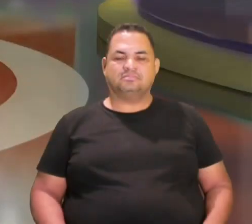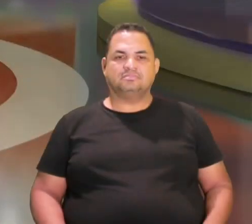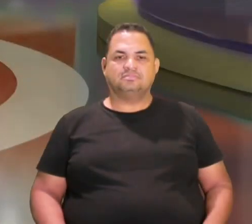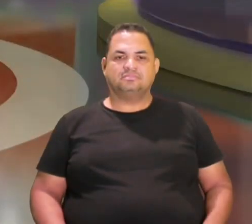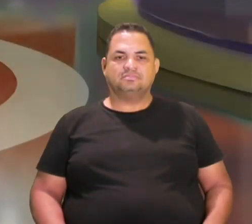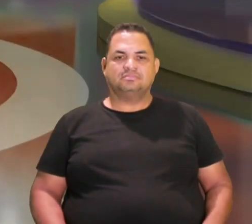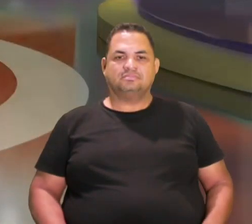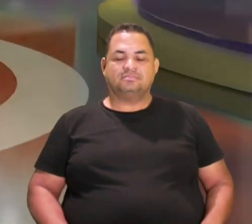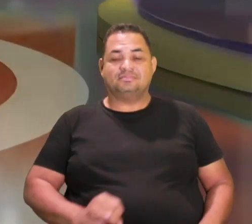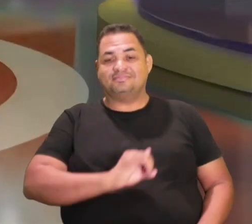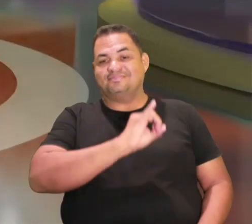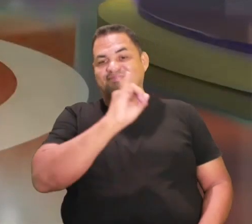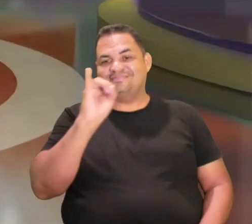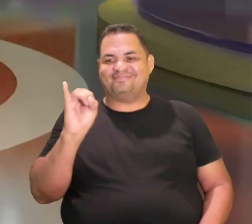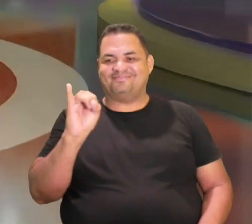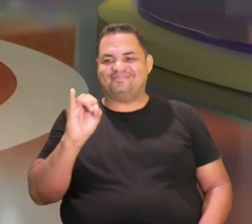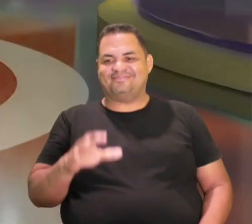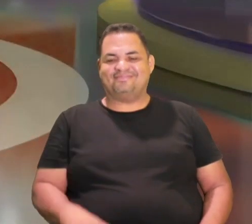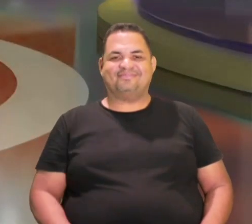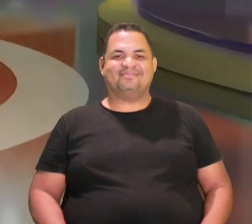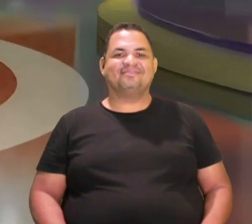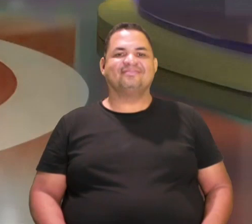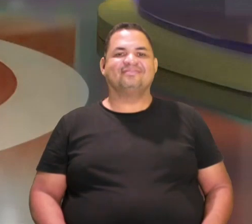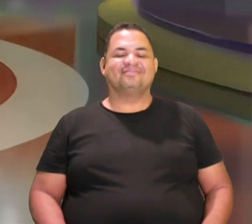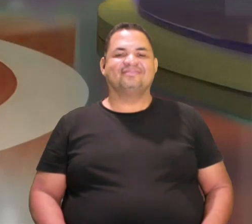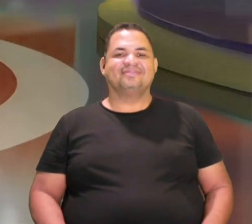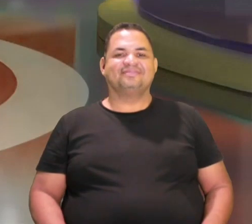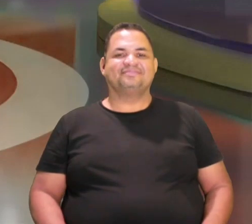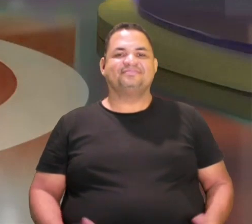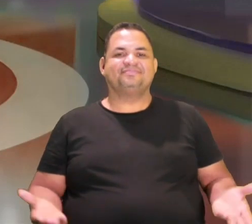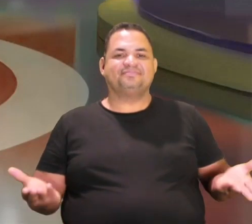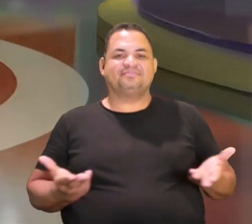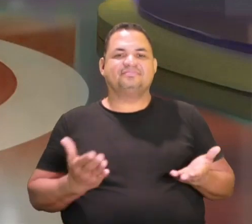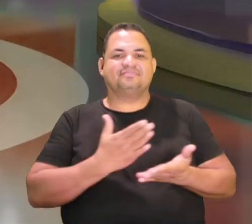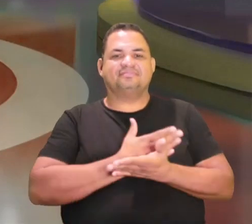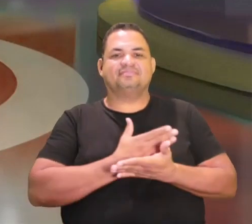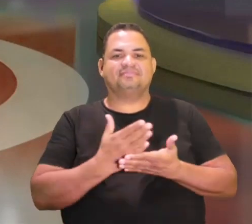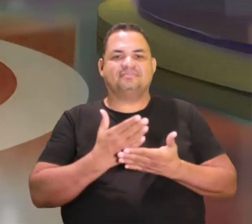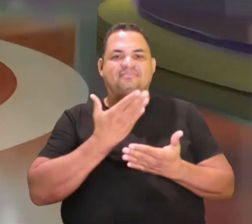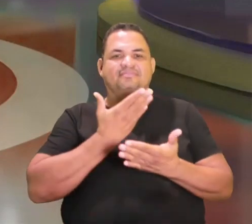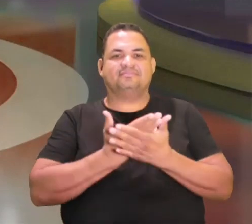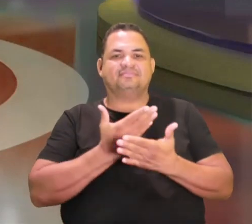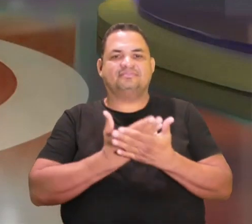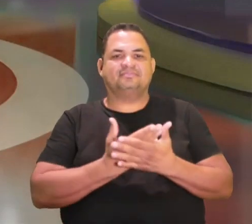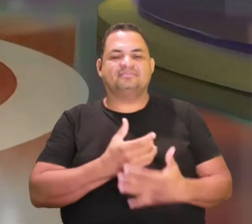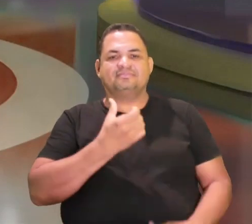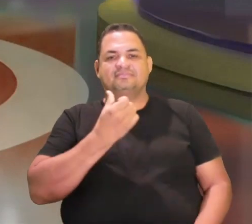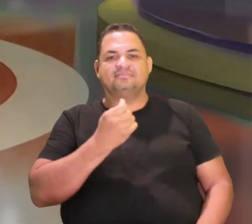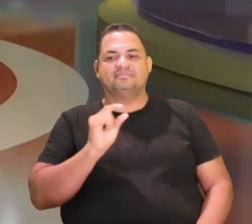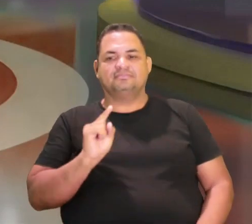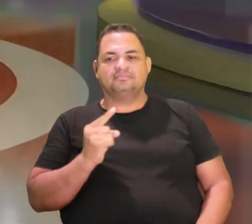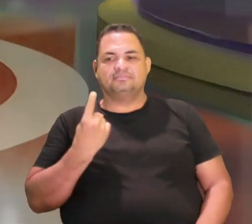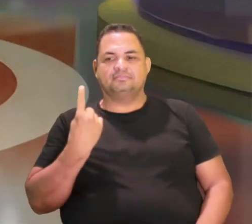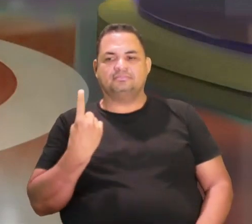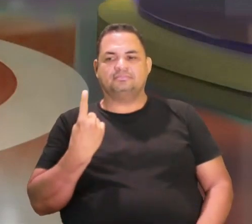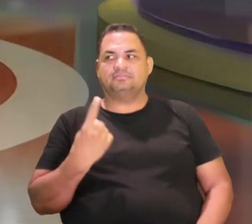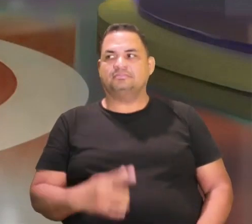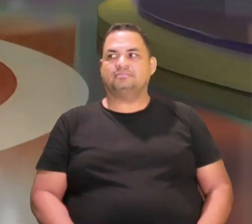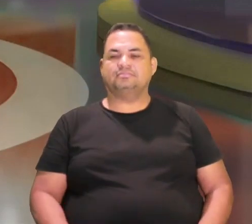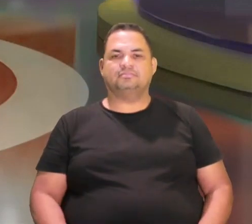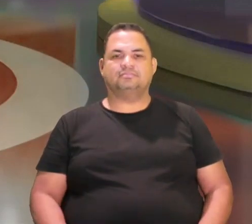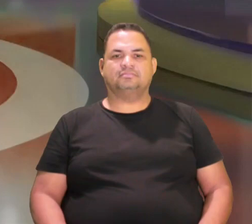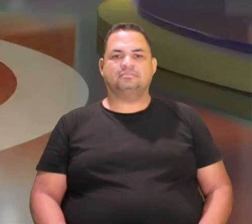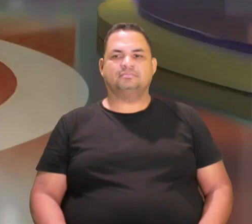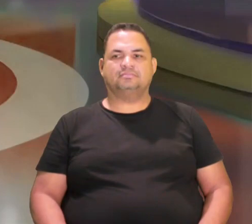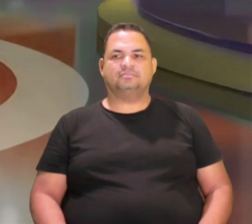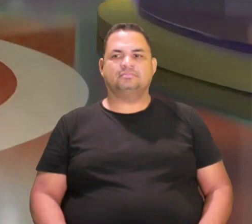everyone! Oi para todo mundo! Tô aqui para a gente dar início à nossa aula 6.1.